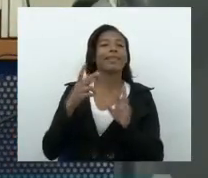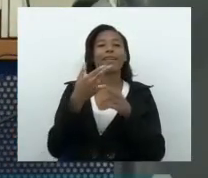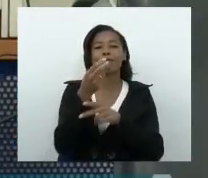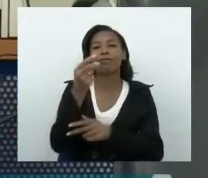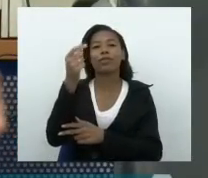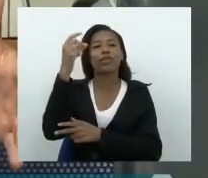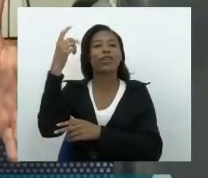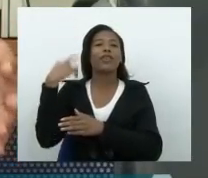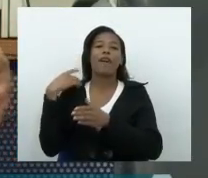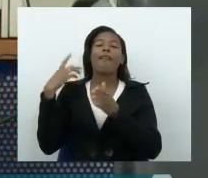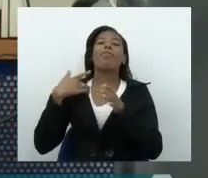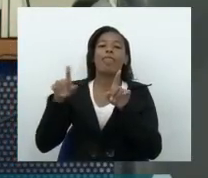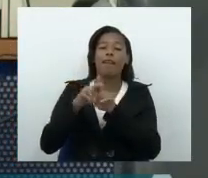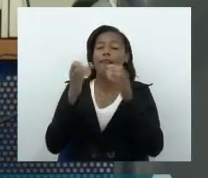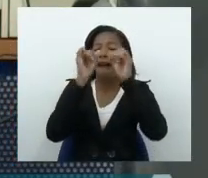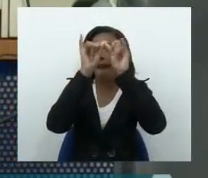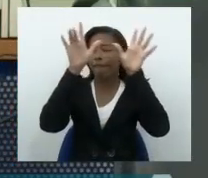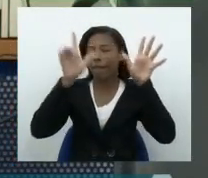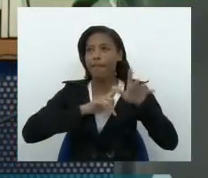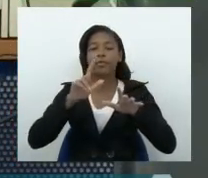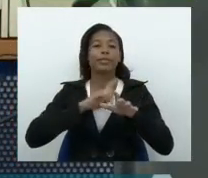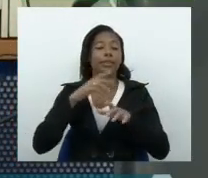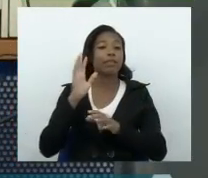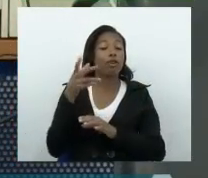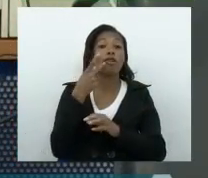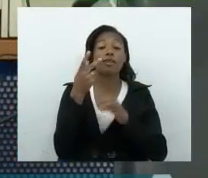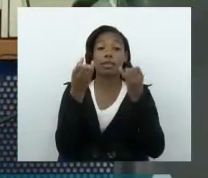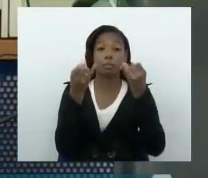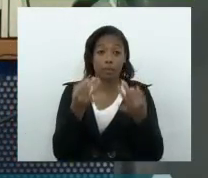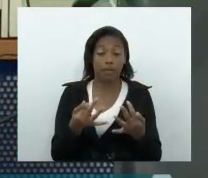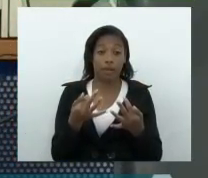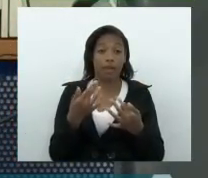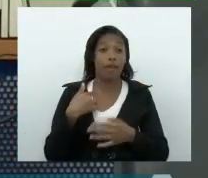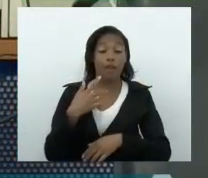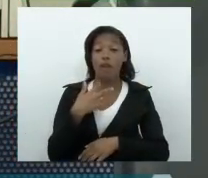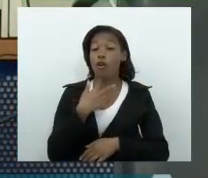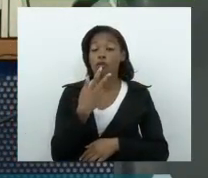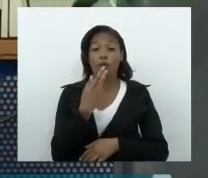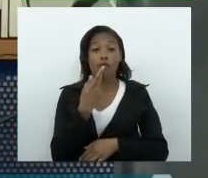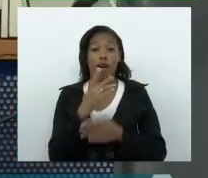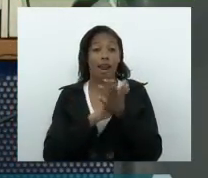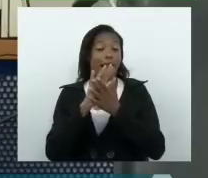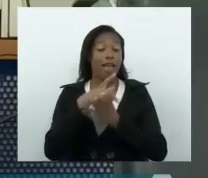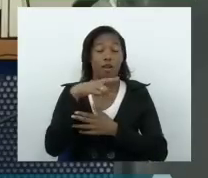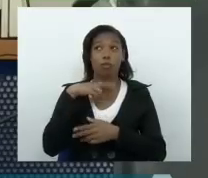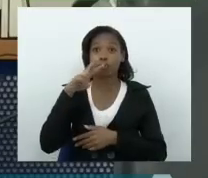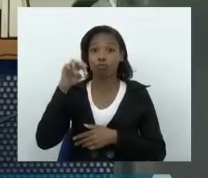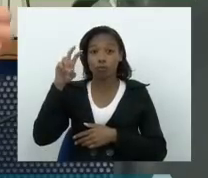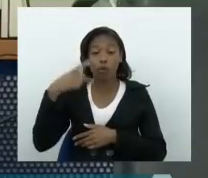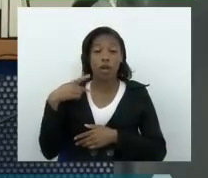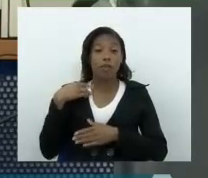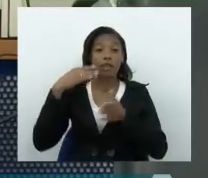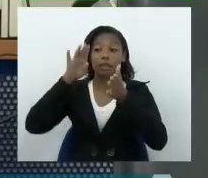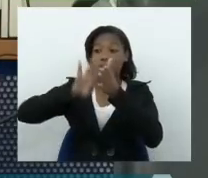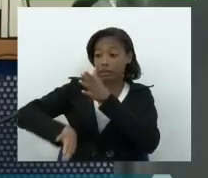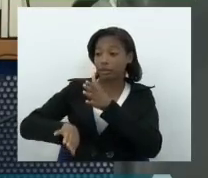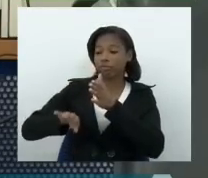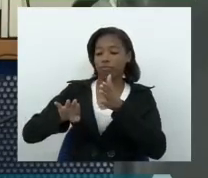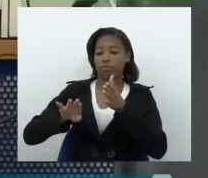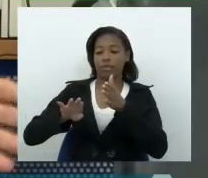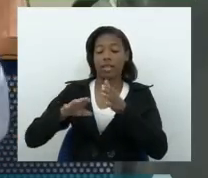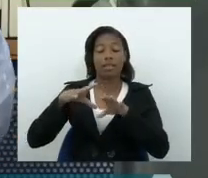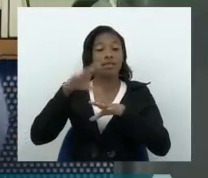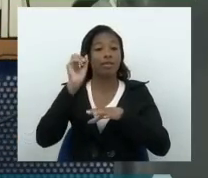aqui da Câmara Municipal. Eu já falei e repito, eu não vou, em absoluto, sair